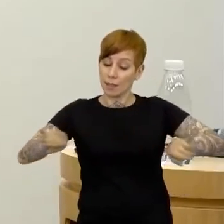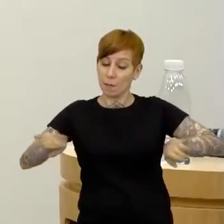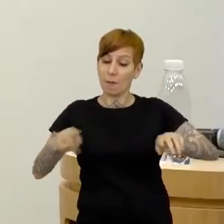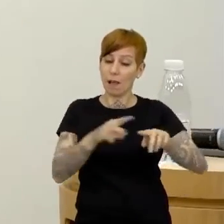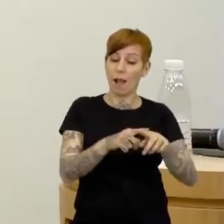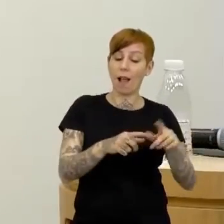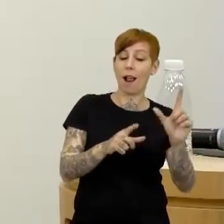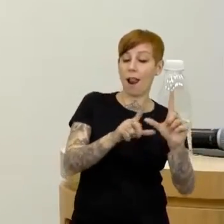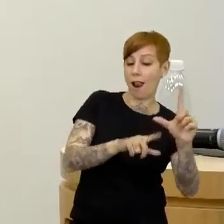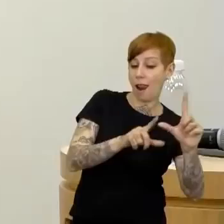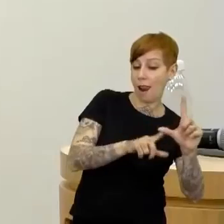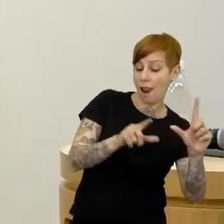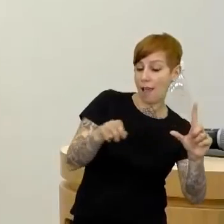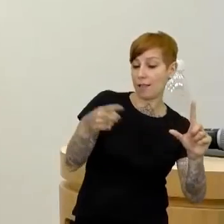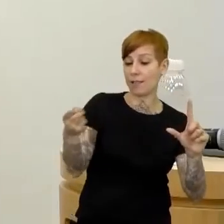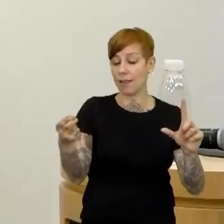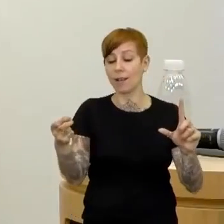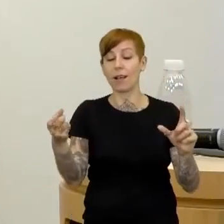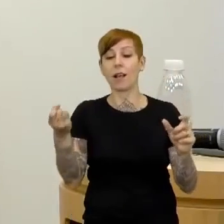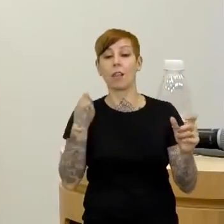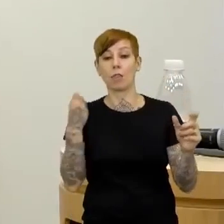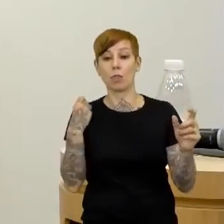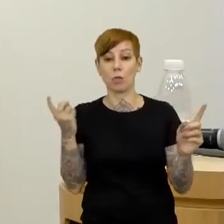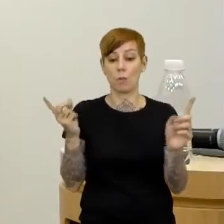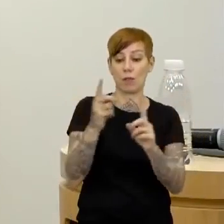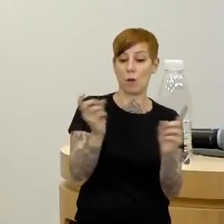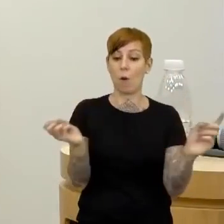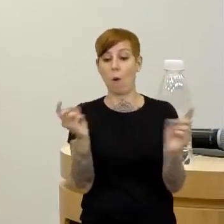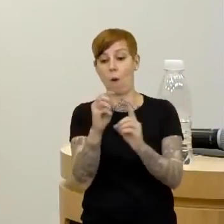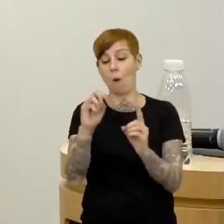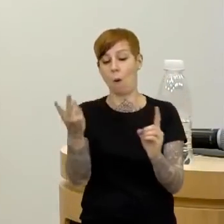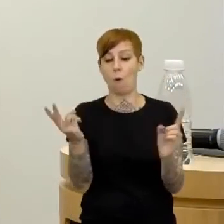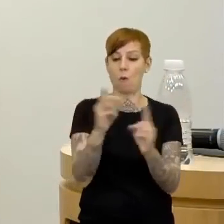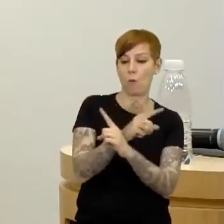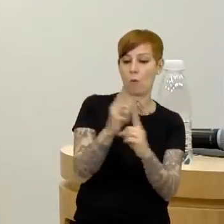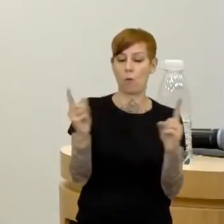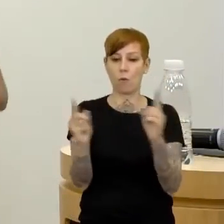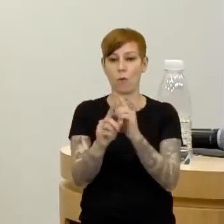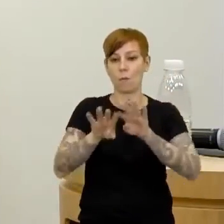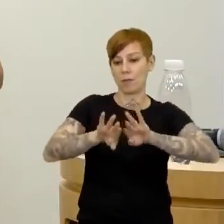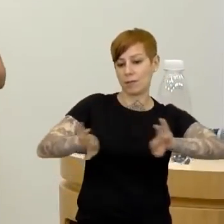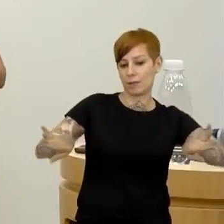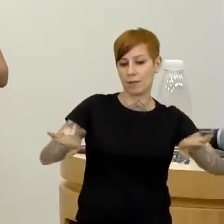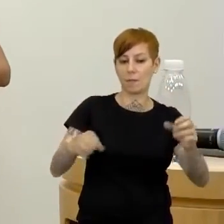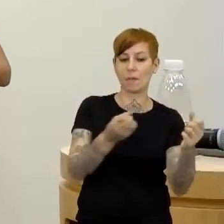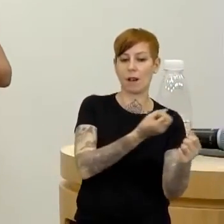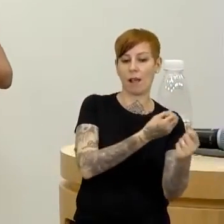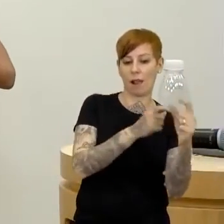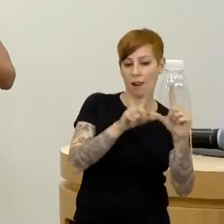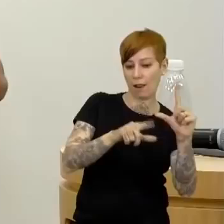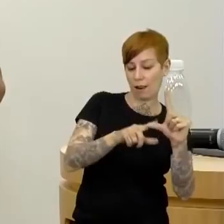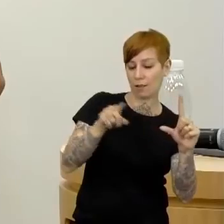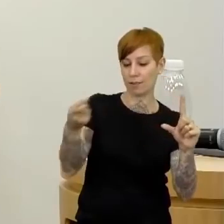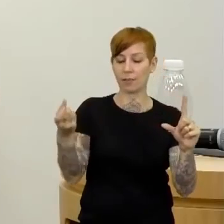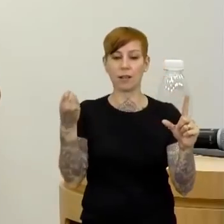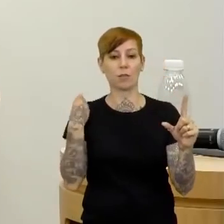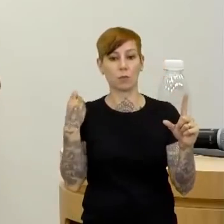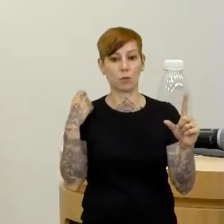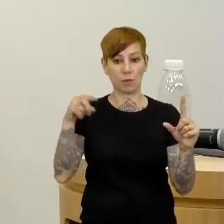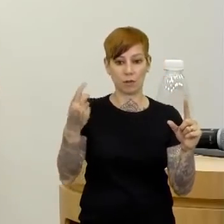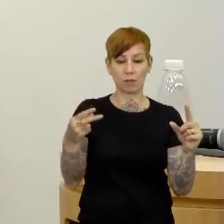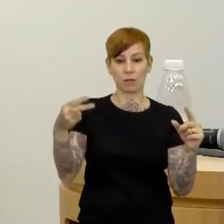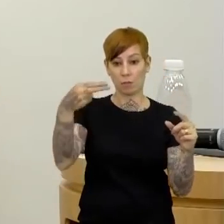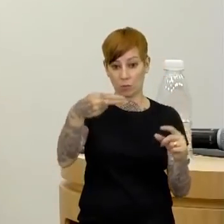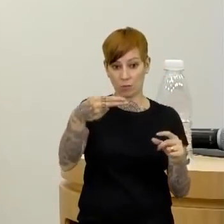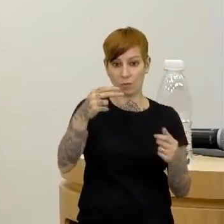número para o outro quem trocar de lado né isso a gente troca pela operação inversa e ajusta até chegar no resultado então